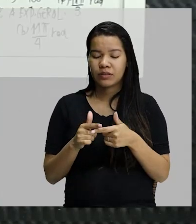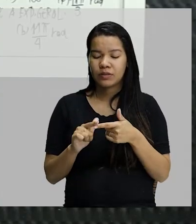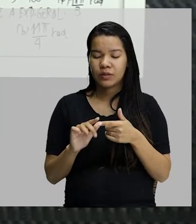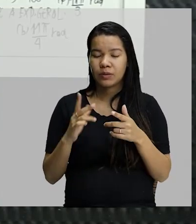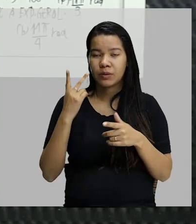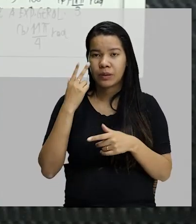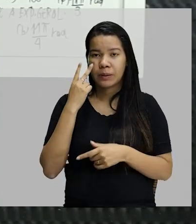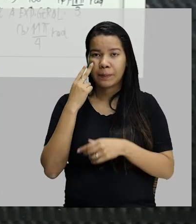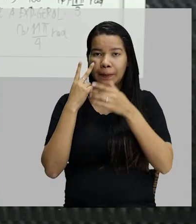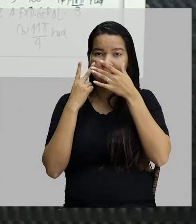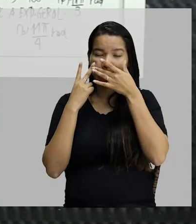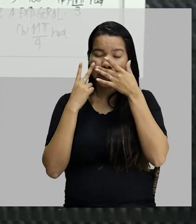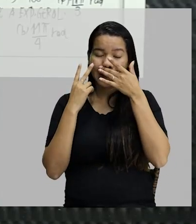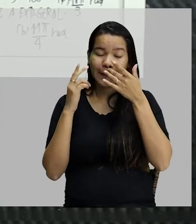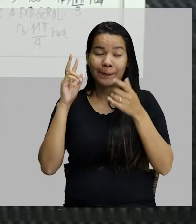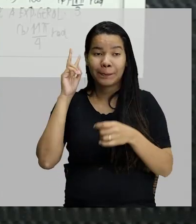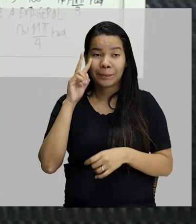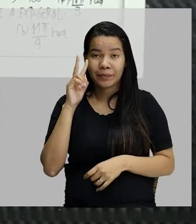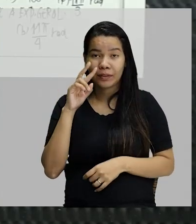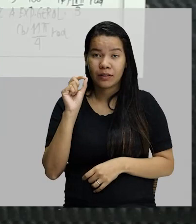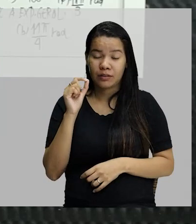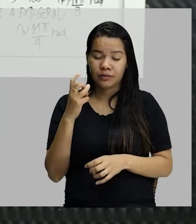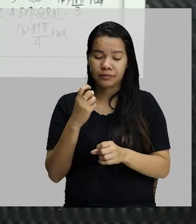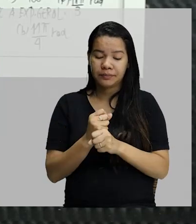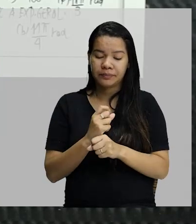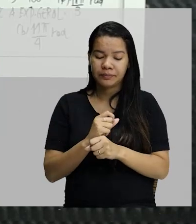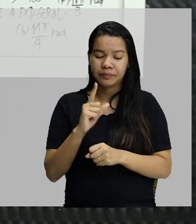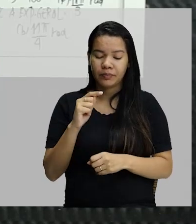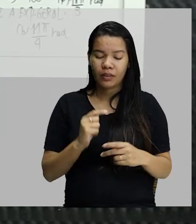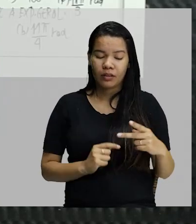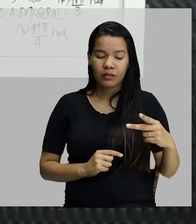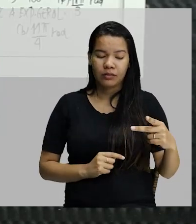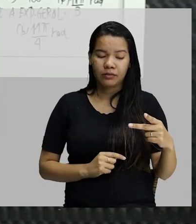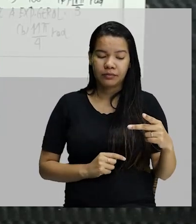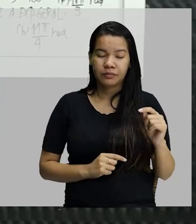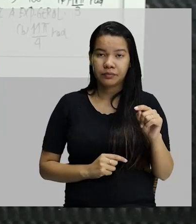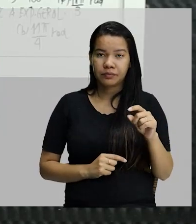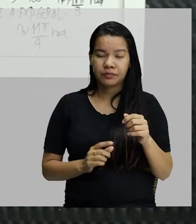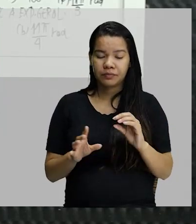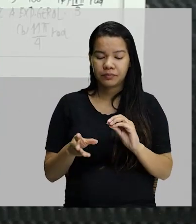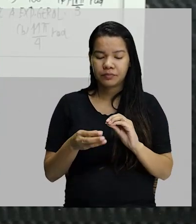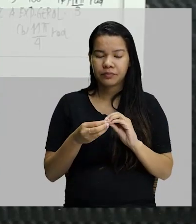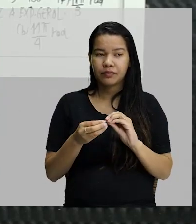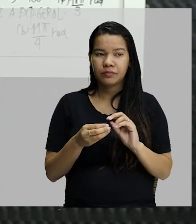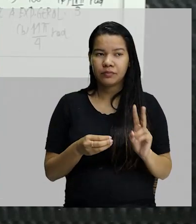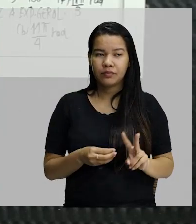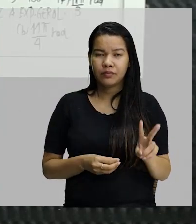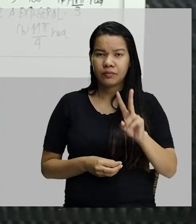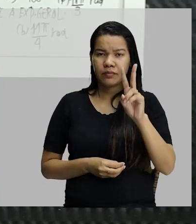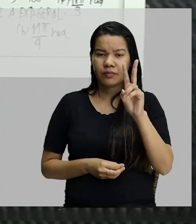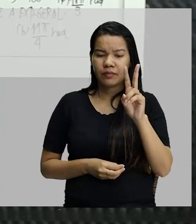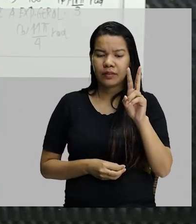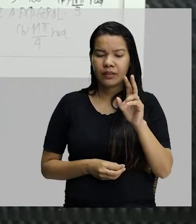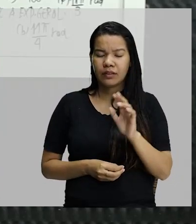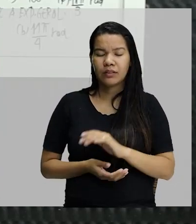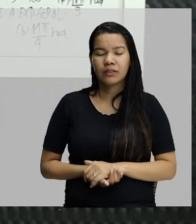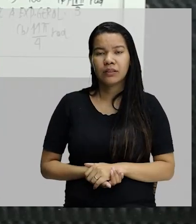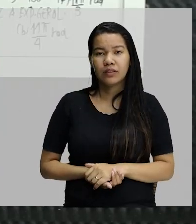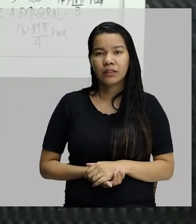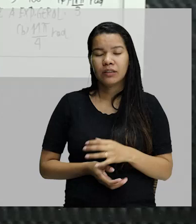normal. Lembra que esse resto é um resto negativo. E aí você pega esse valor e